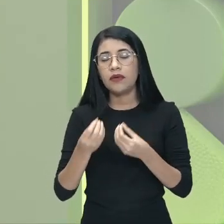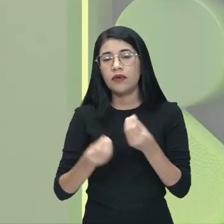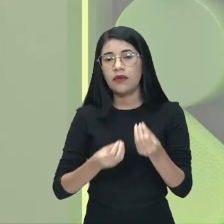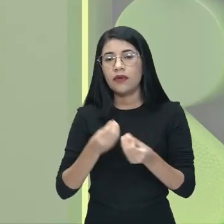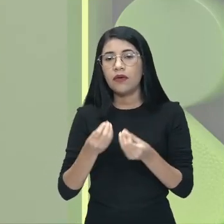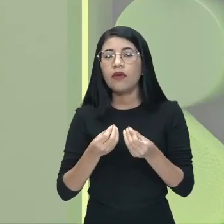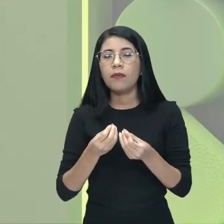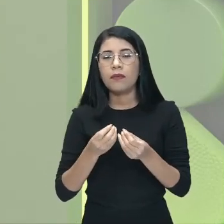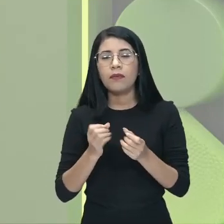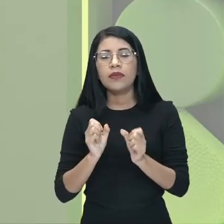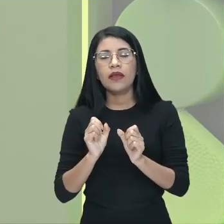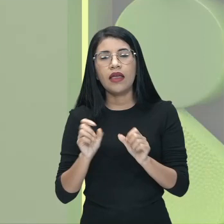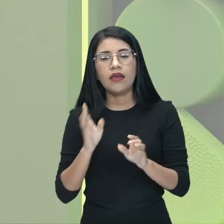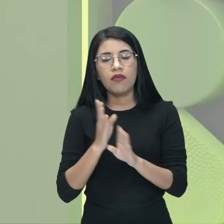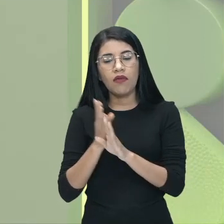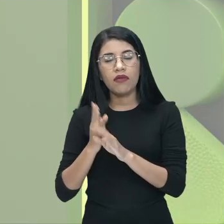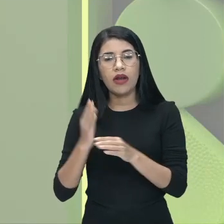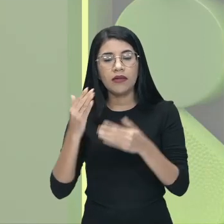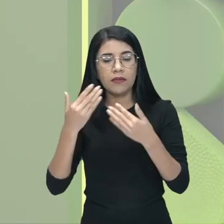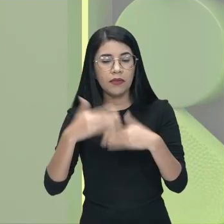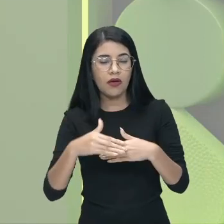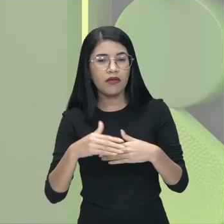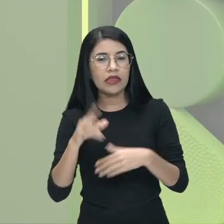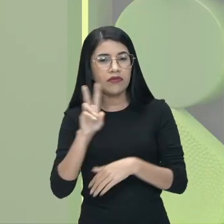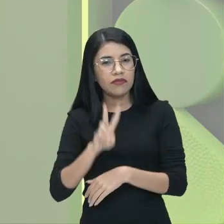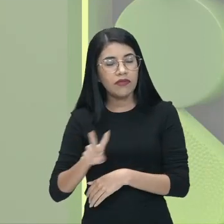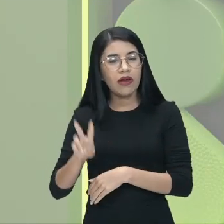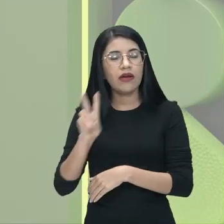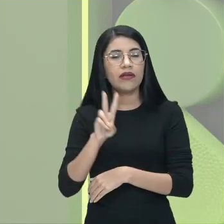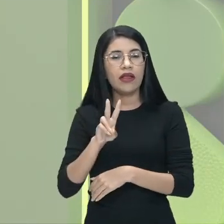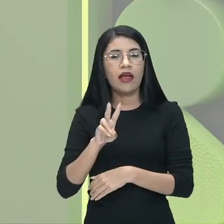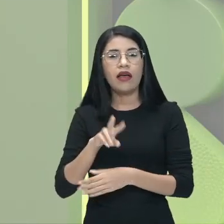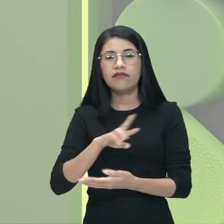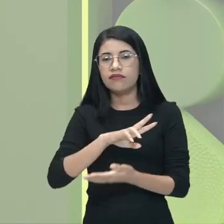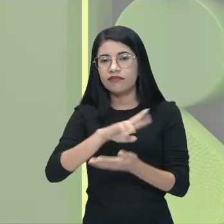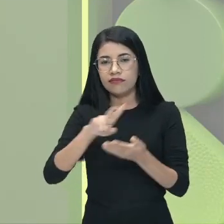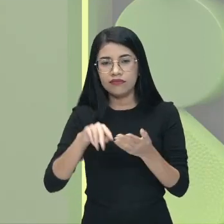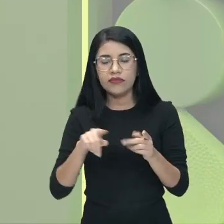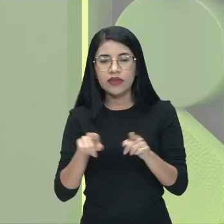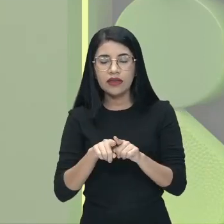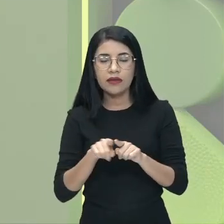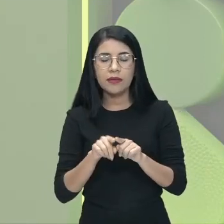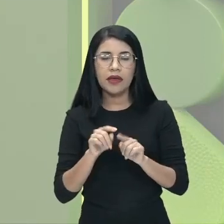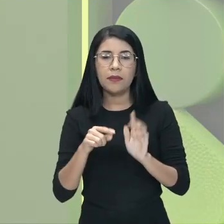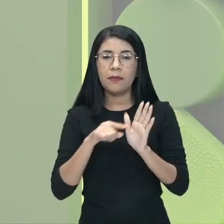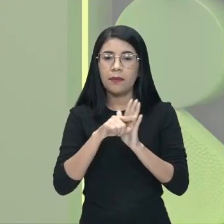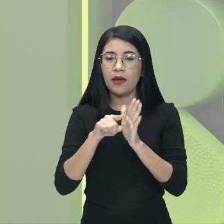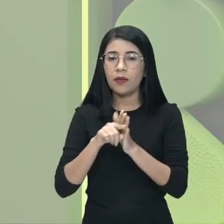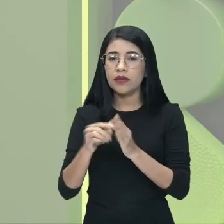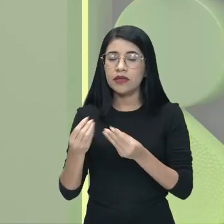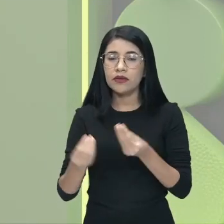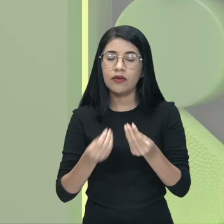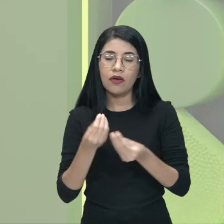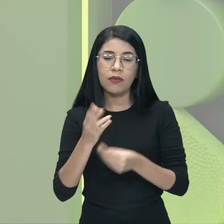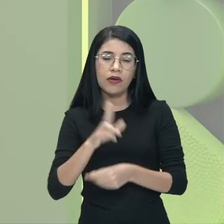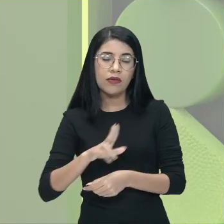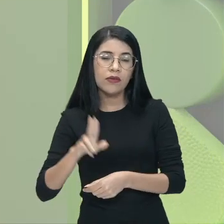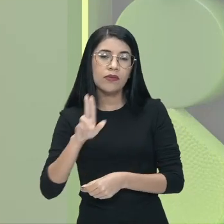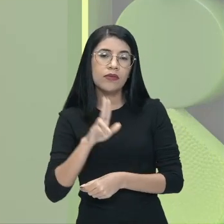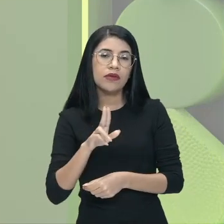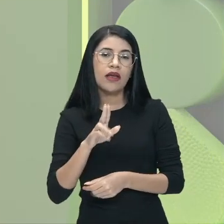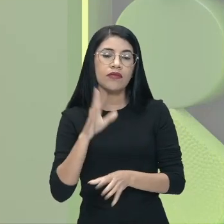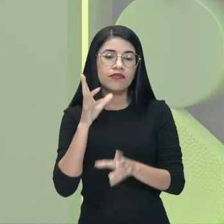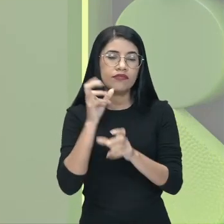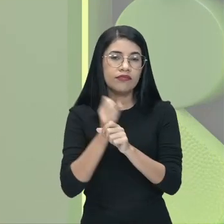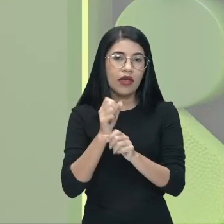no vestibular ou em outro tipo de exame, questões que a gente vai resolver para mostrar para você como é que eu utilizo essa